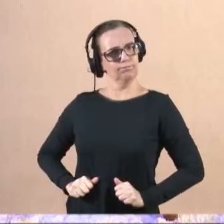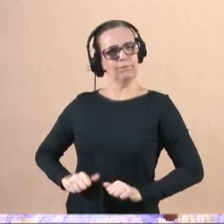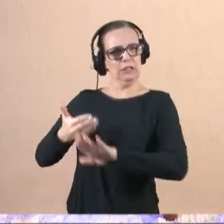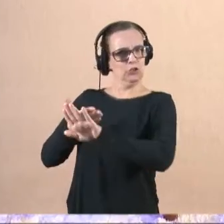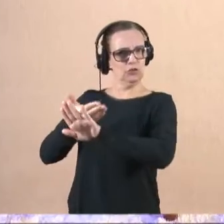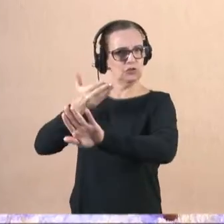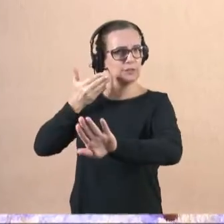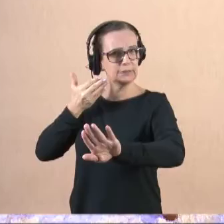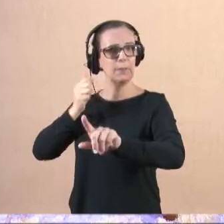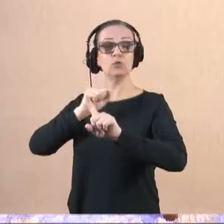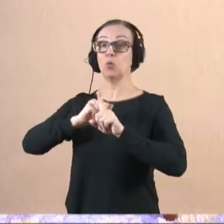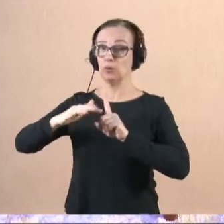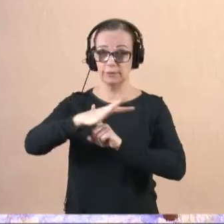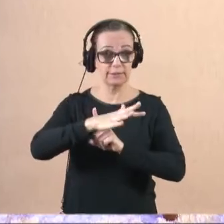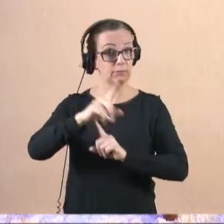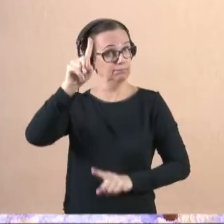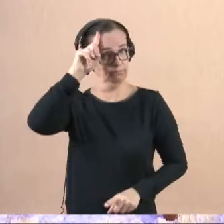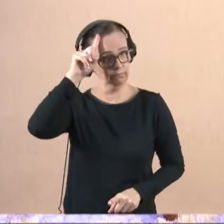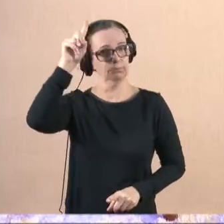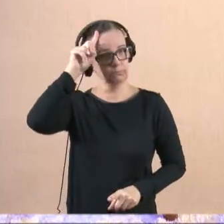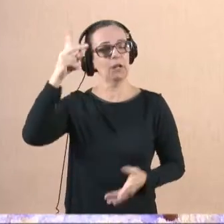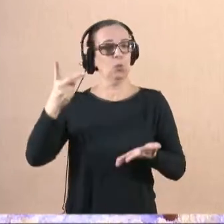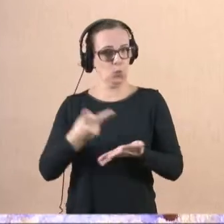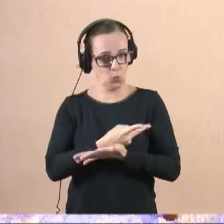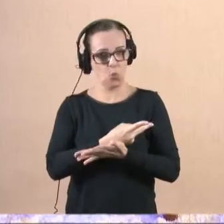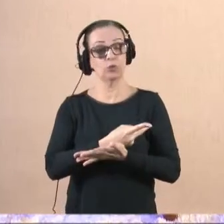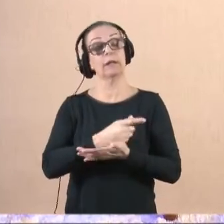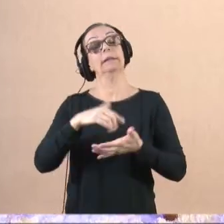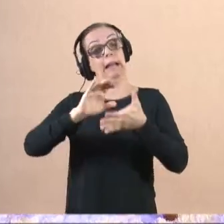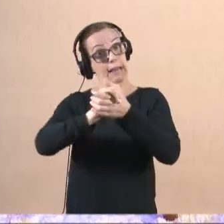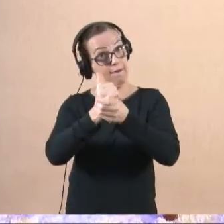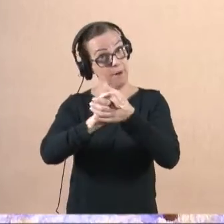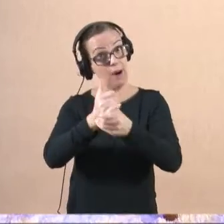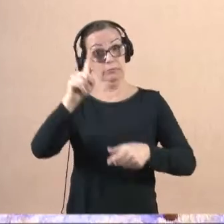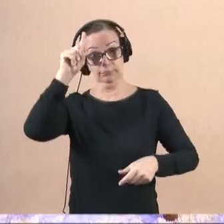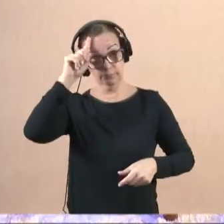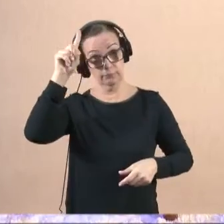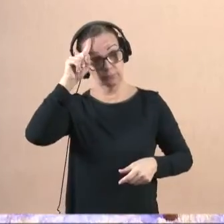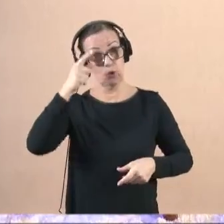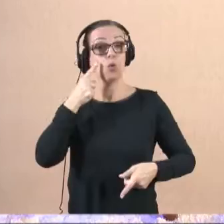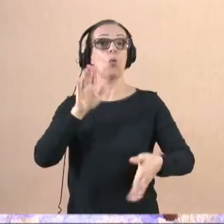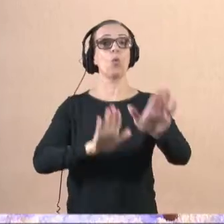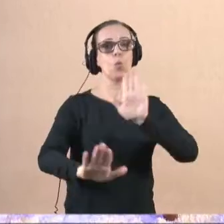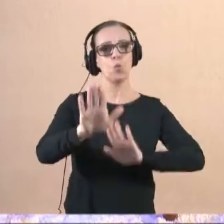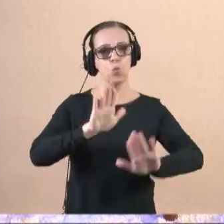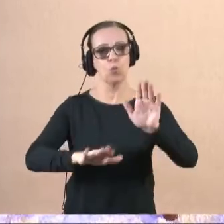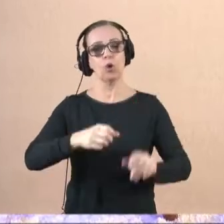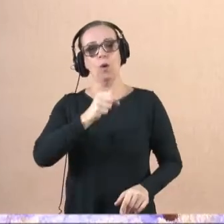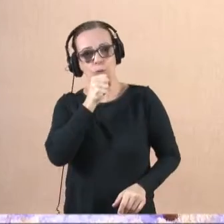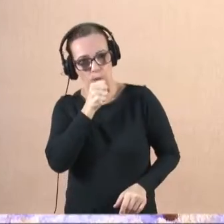distanciamento social cotidiano por exemplo lavar as mãos frequentemente de ter cuidado ao